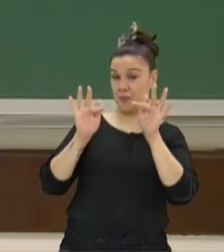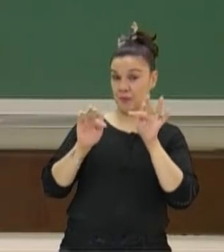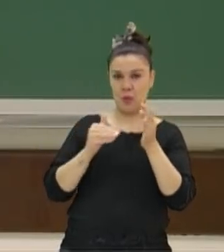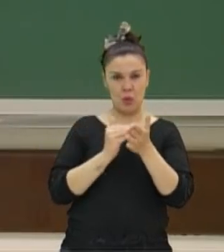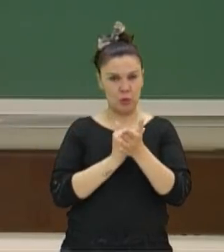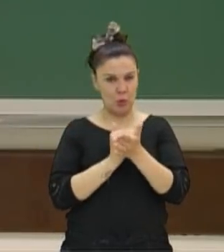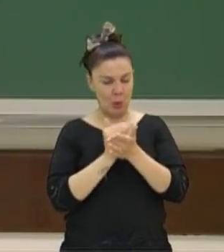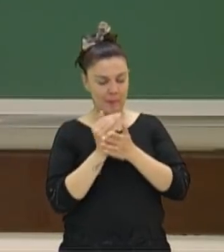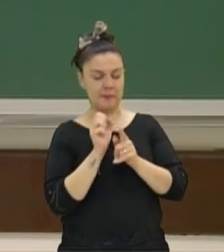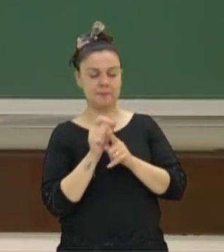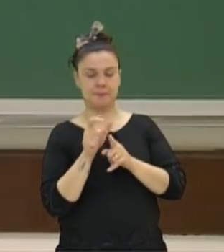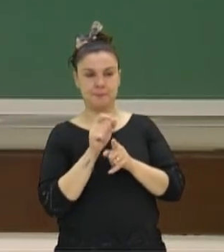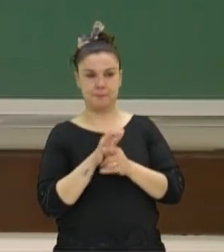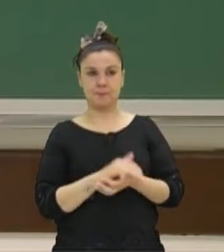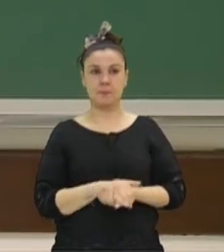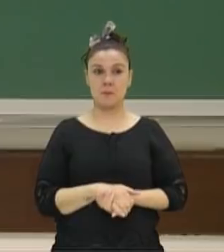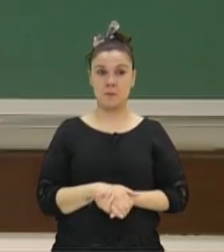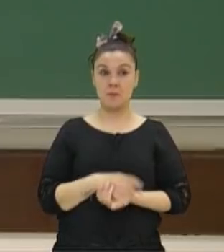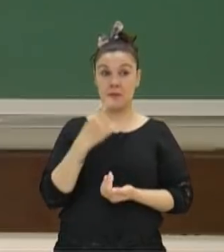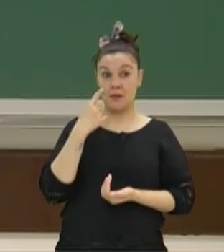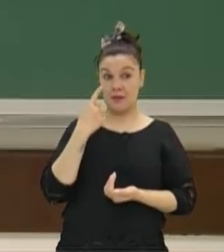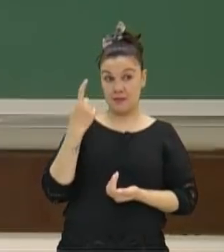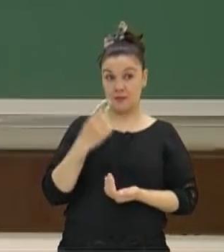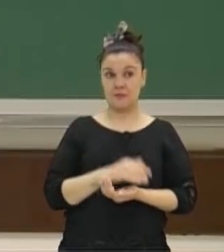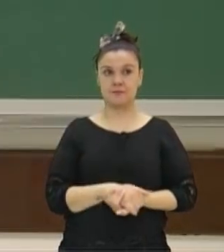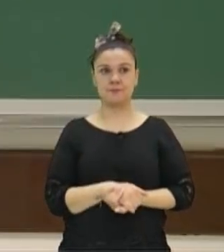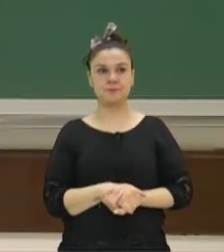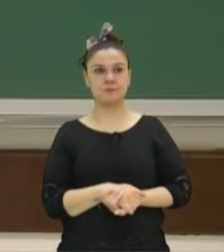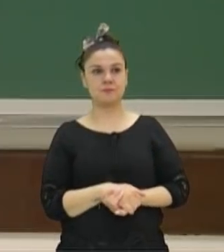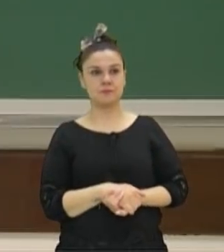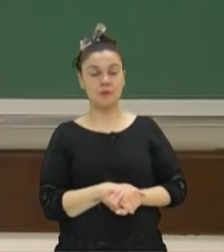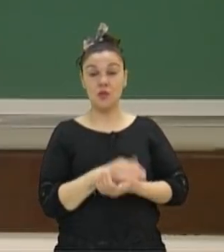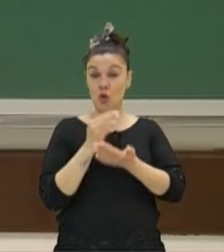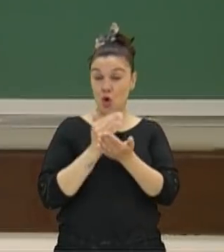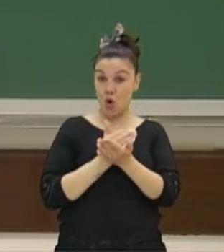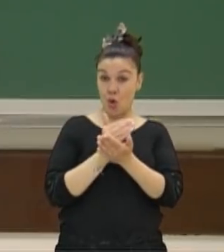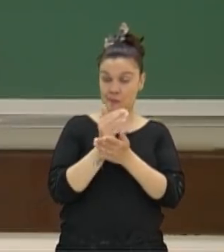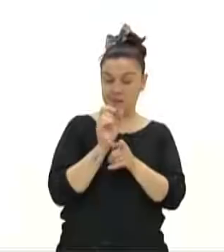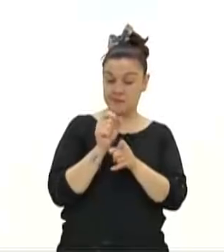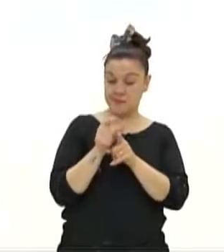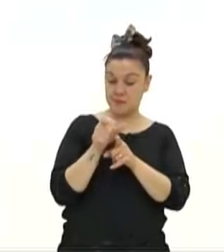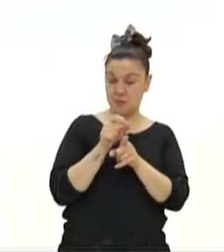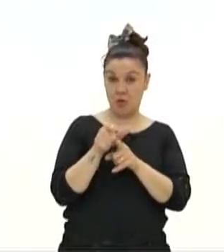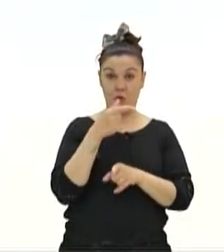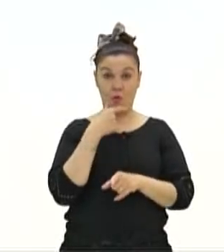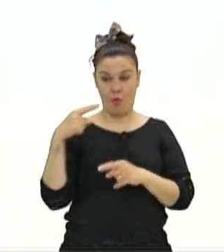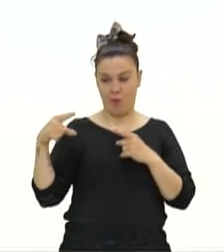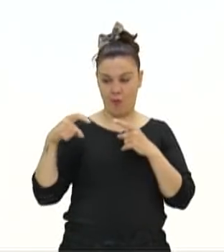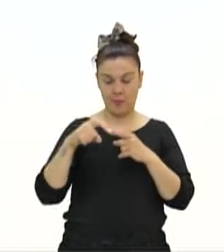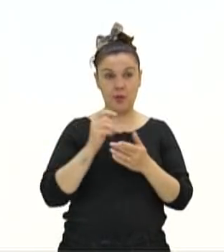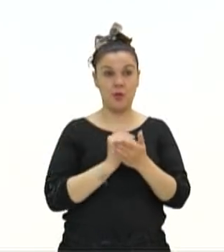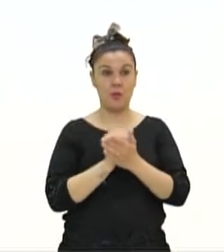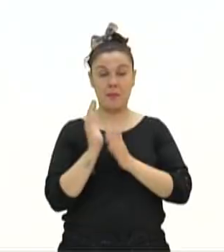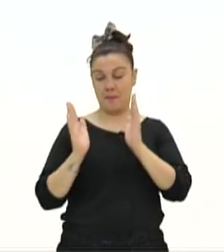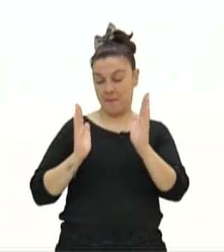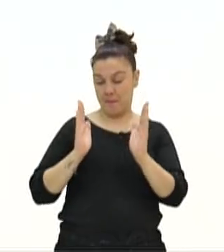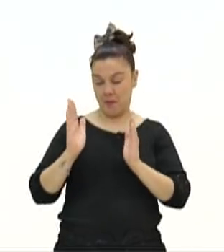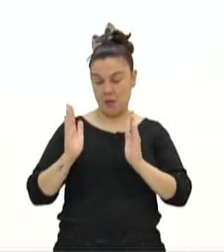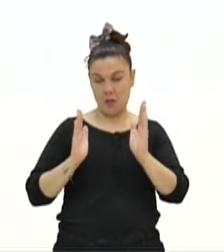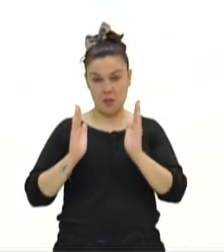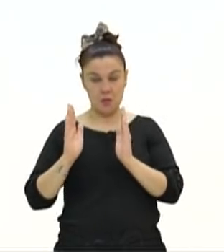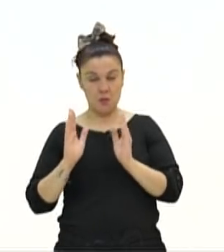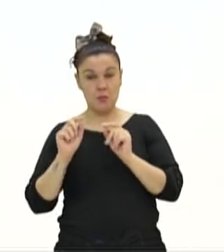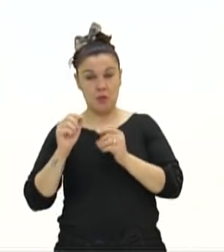quando que esse processo se encerra. Então, olha só. A produção de espermatozoides nos meninos vai acontecer lá na puberdade,